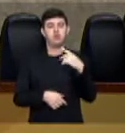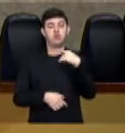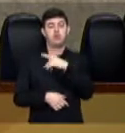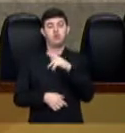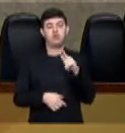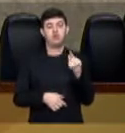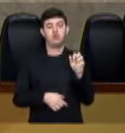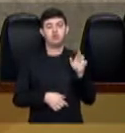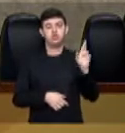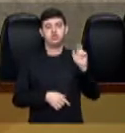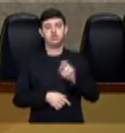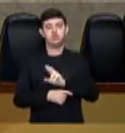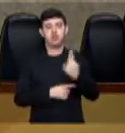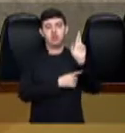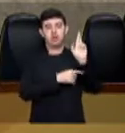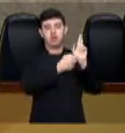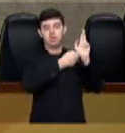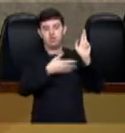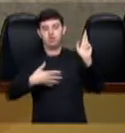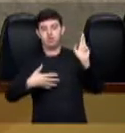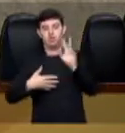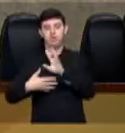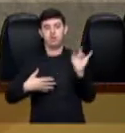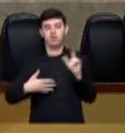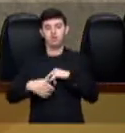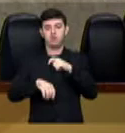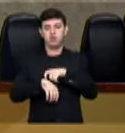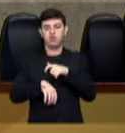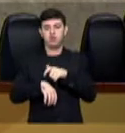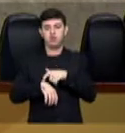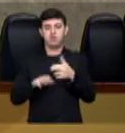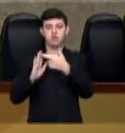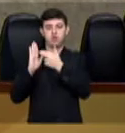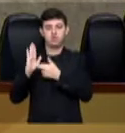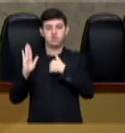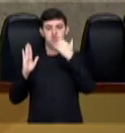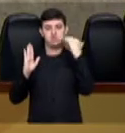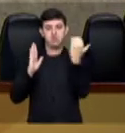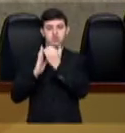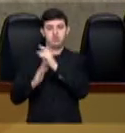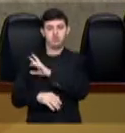vice-procurador-geral da República, que disporá do tempo regimental de 15 minutos.